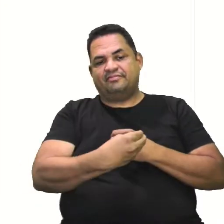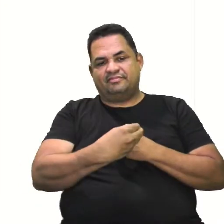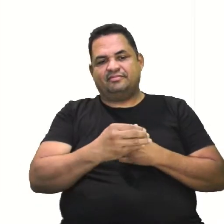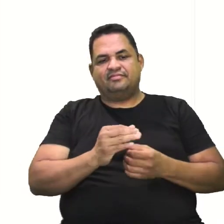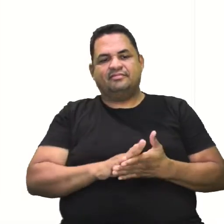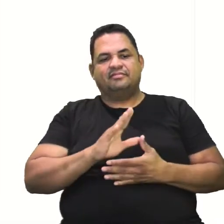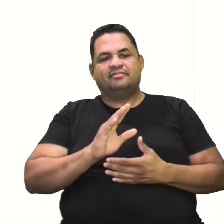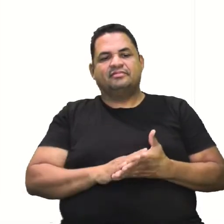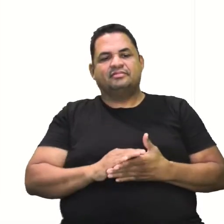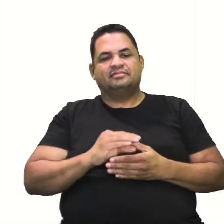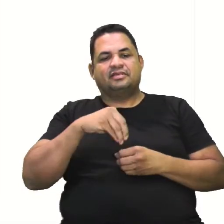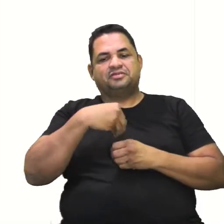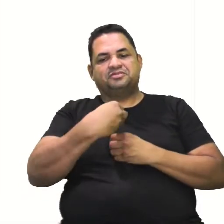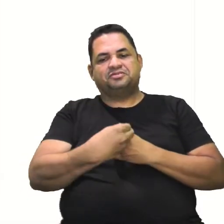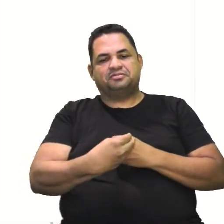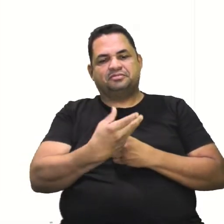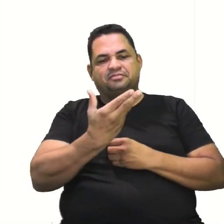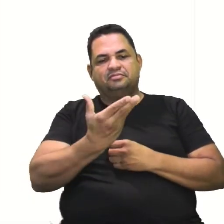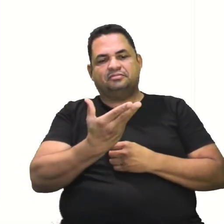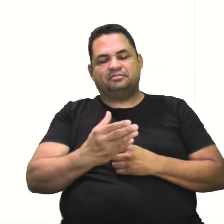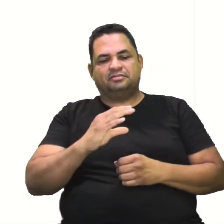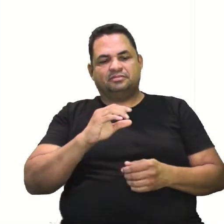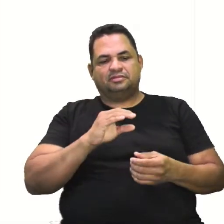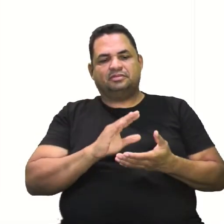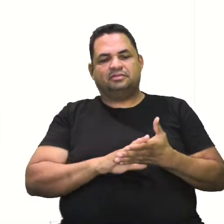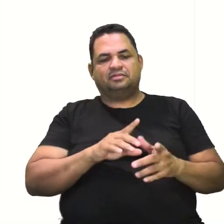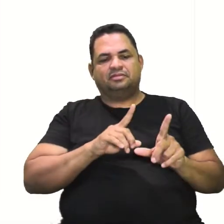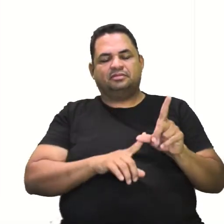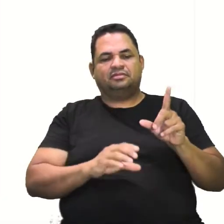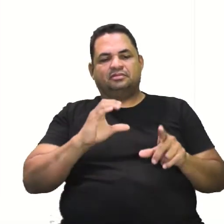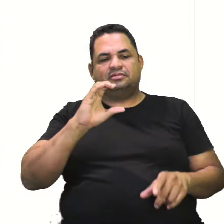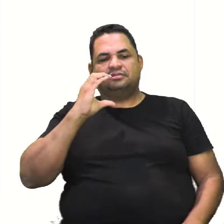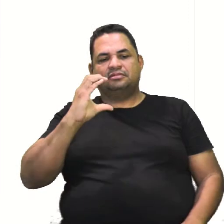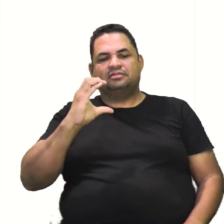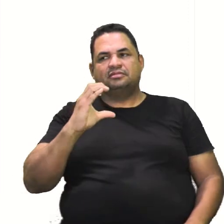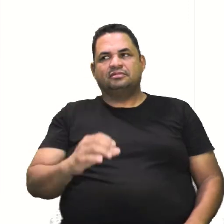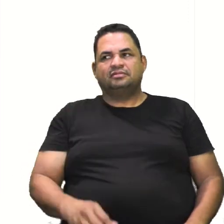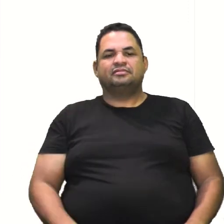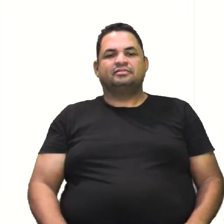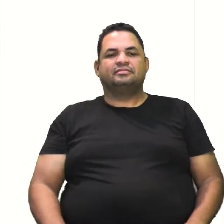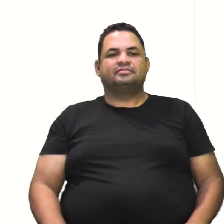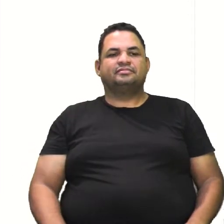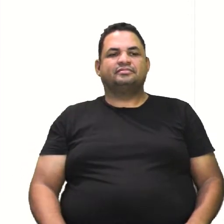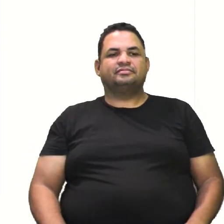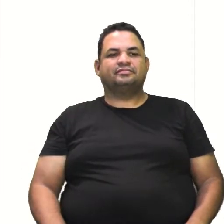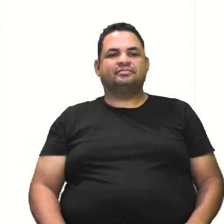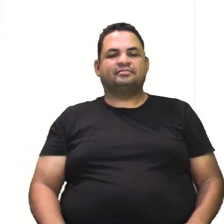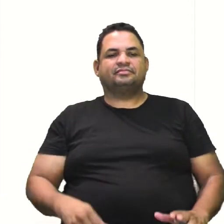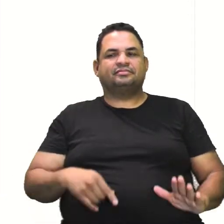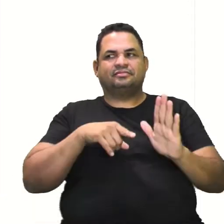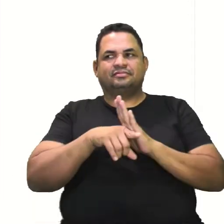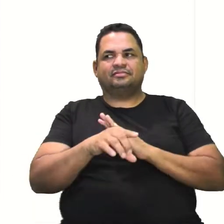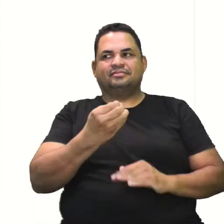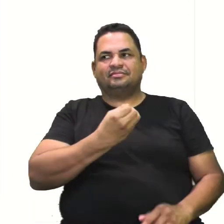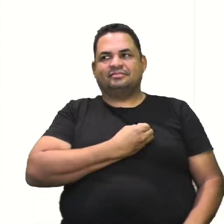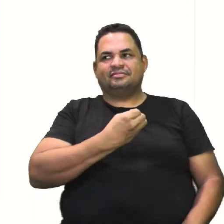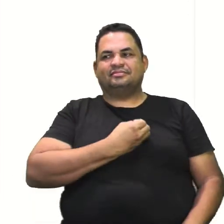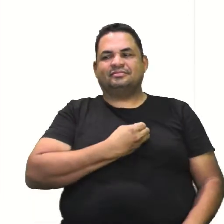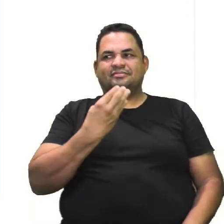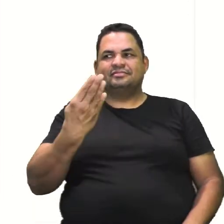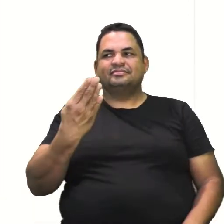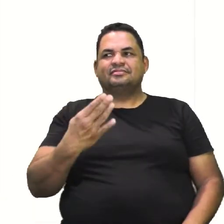fora, ela é externa. Tá fora da jogada. Vamos para a pergunta de